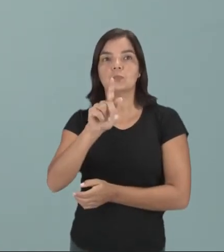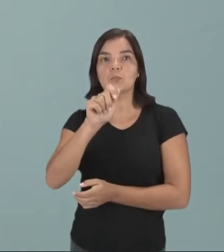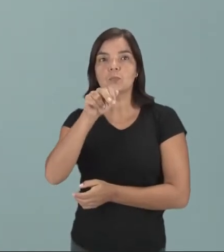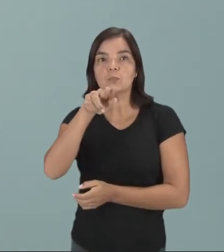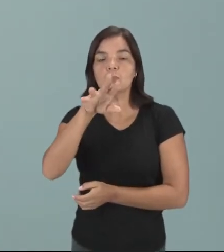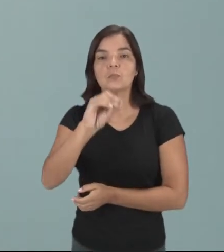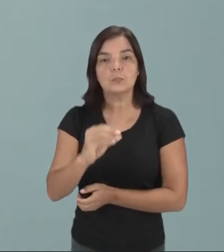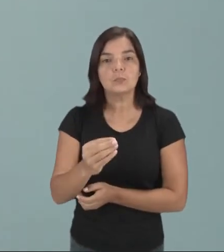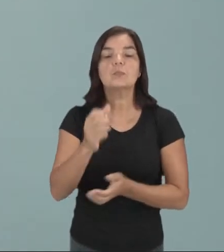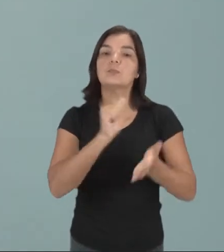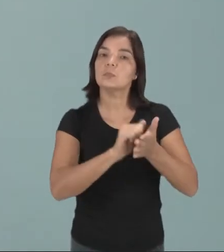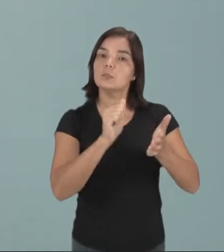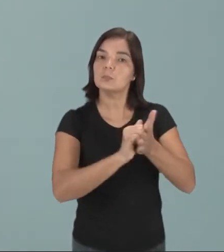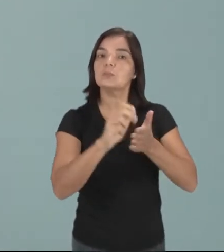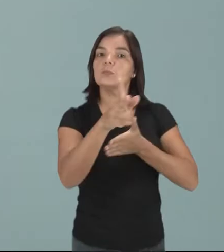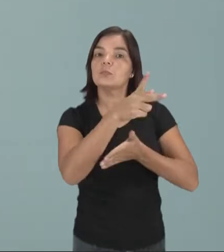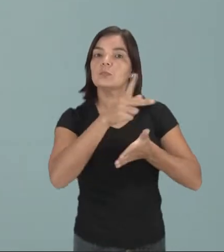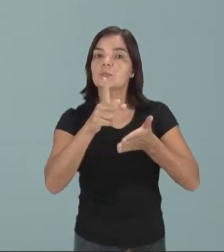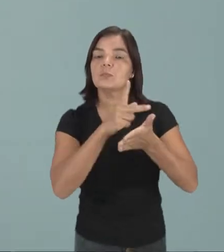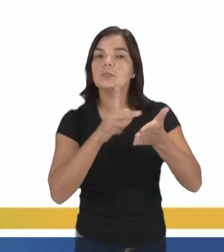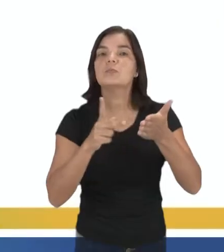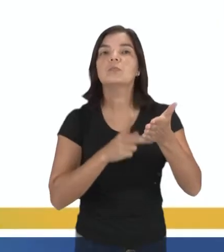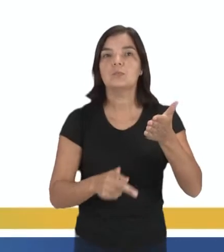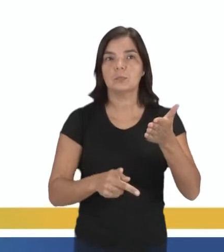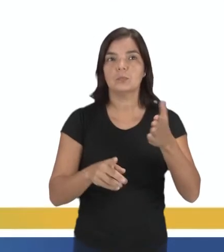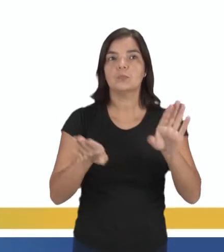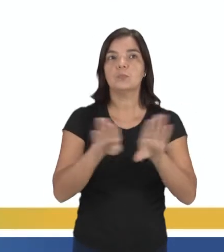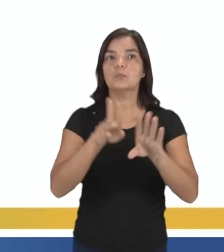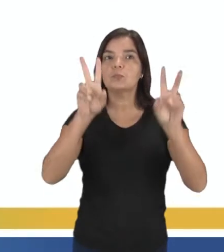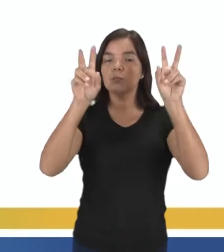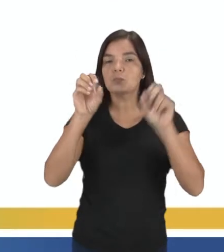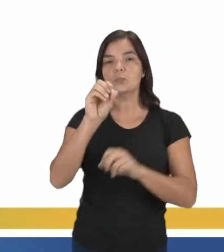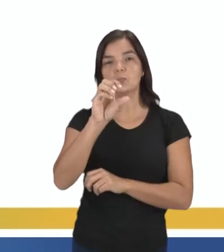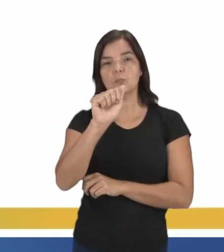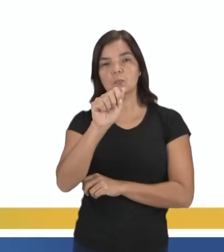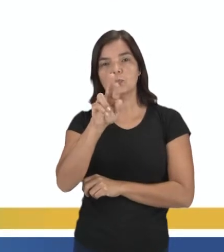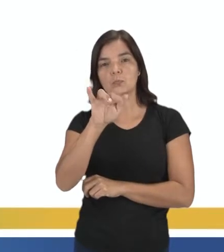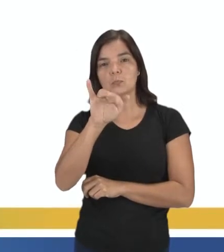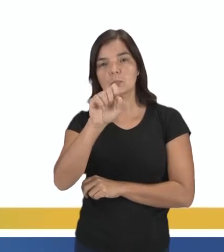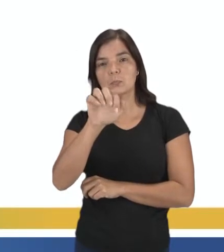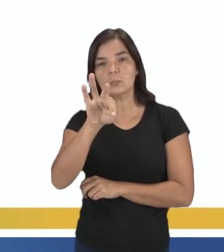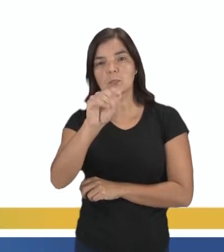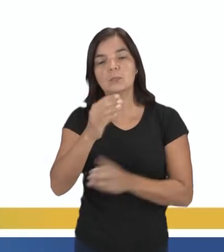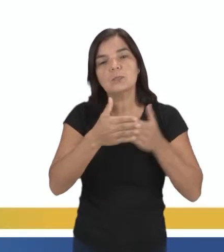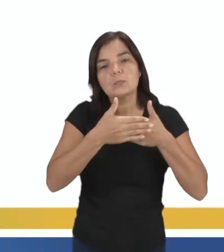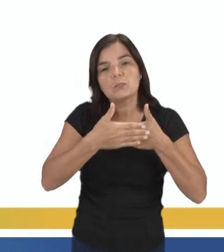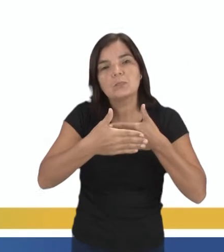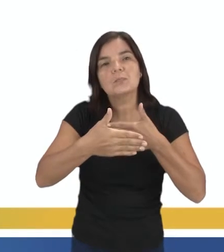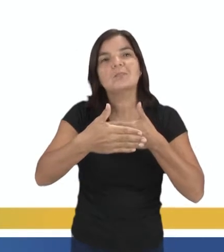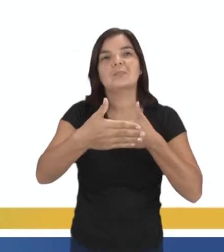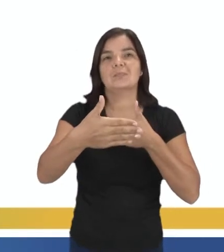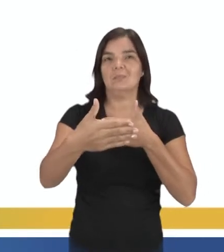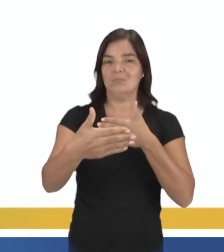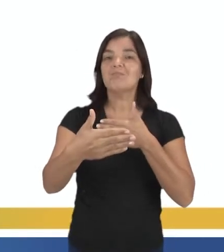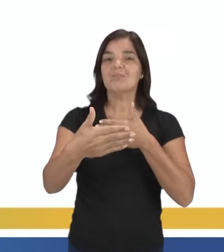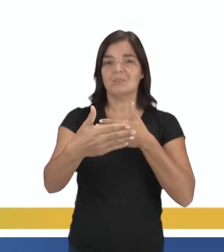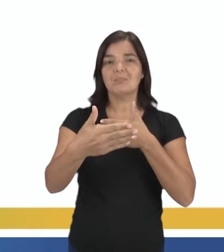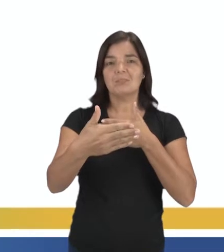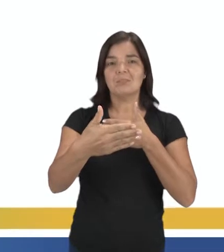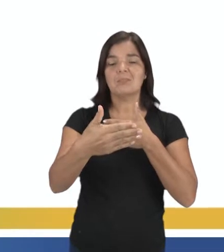Ele publicou um livro de poesias denominado O Aristos, que começou a seguir um novo viés, um